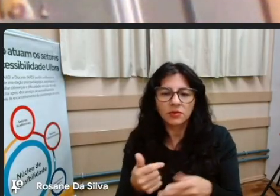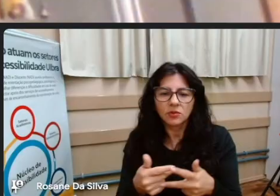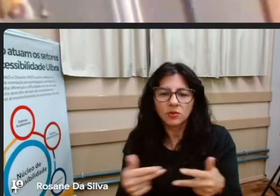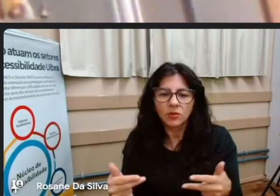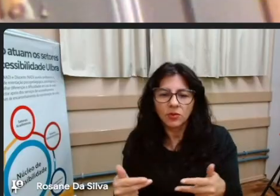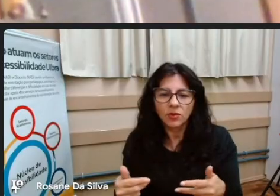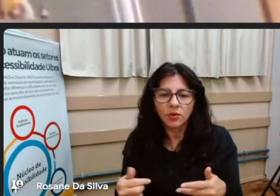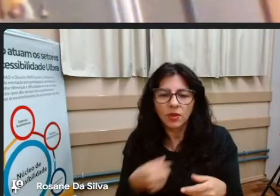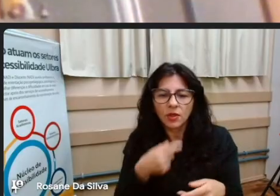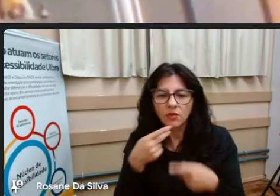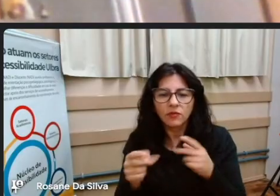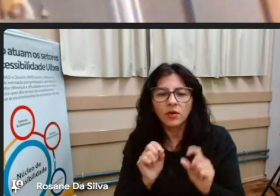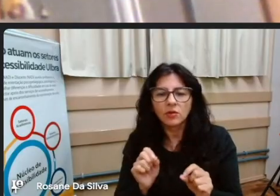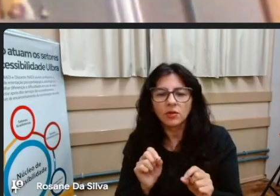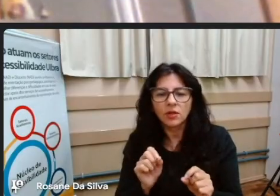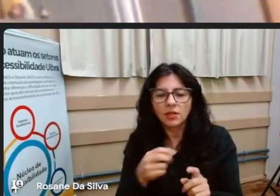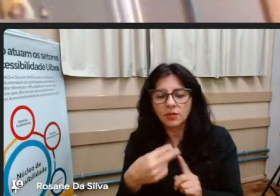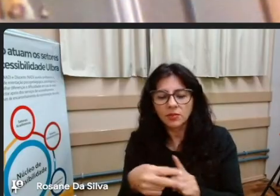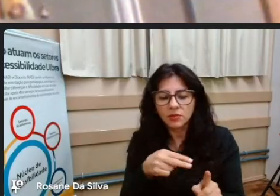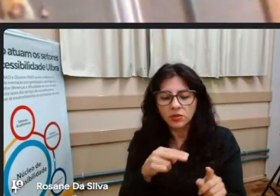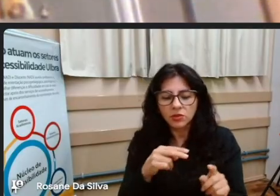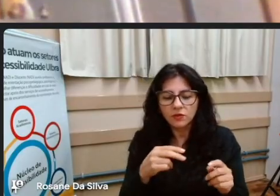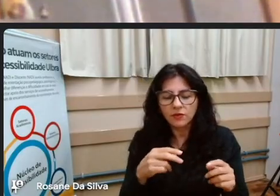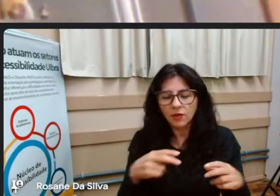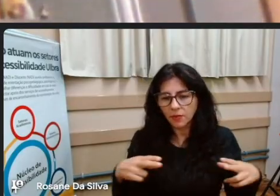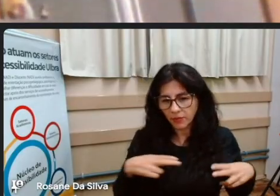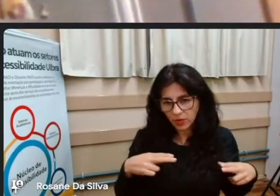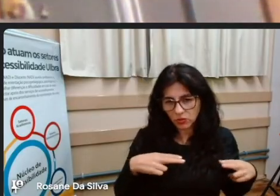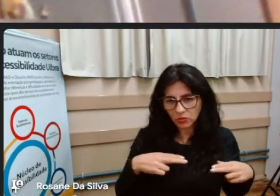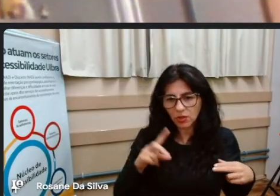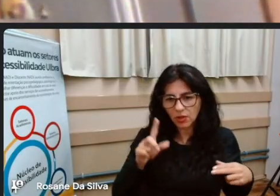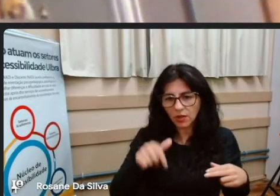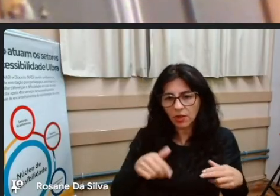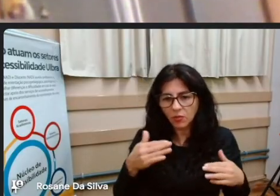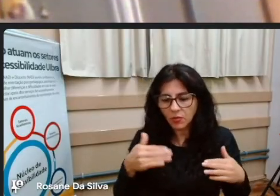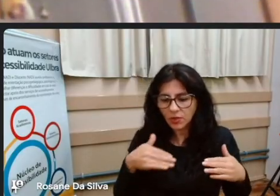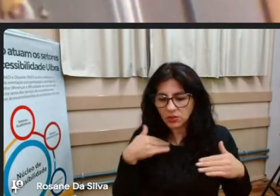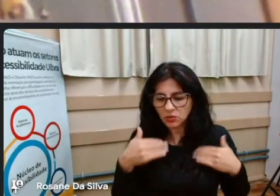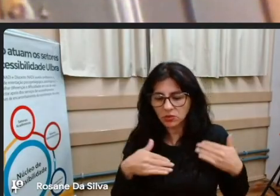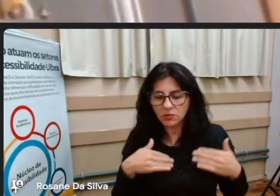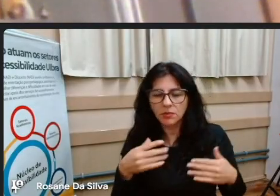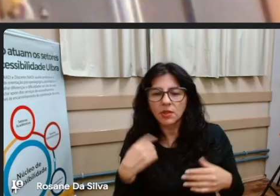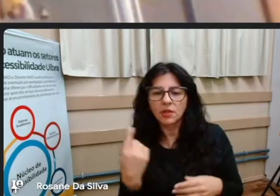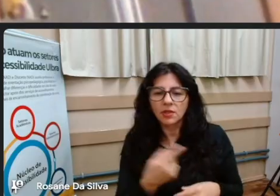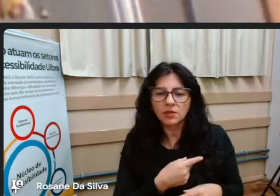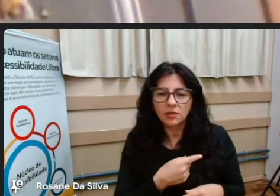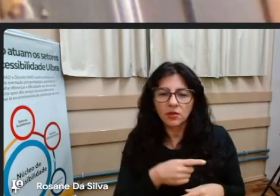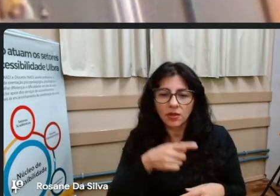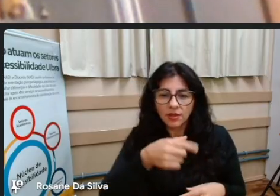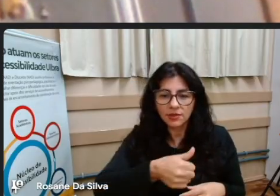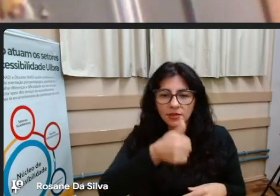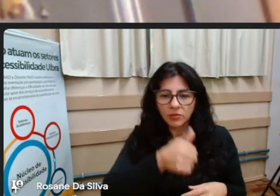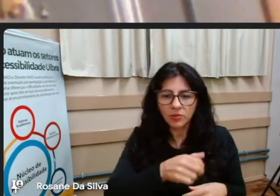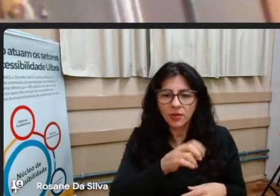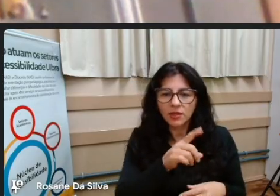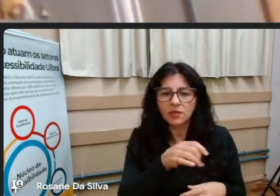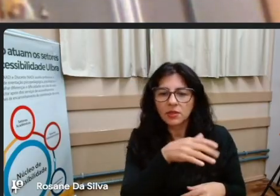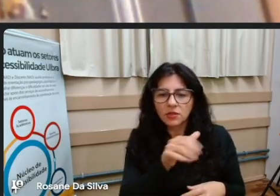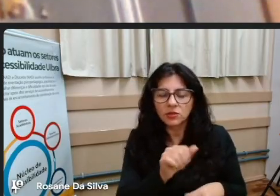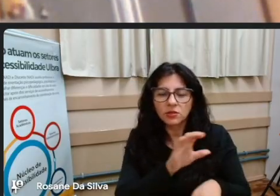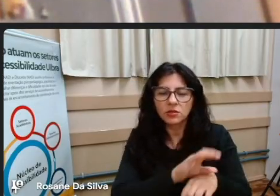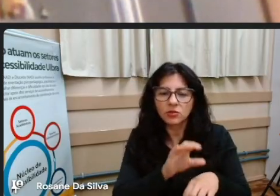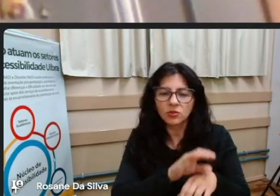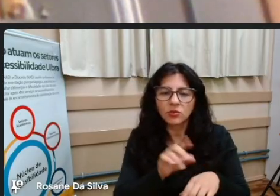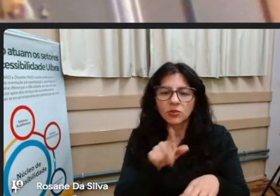produção né eu digo assim do ponto de vista pessoal eh foi uma grata surpresa a gente